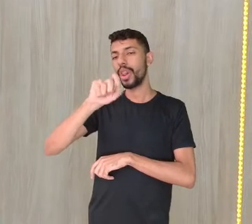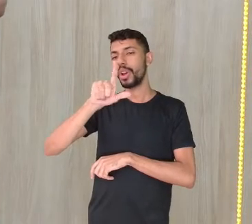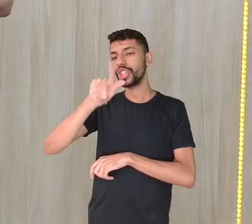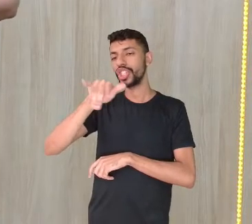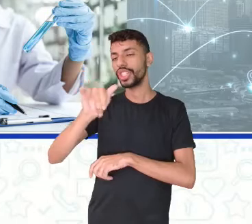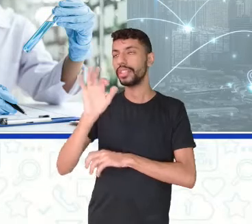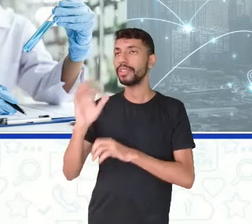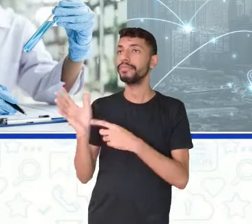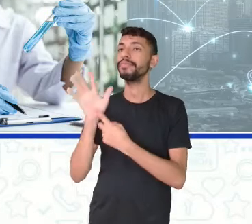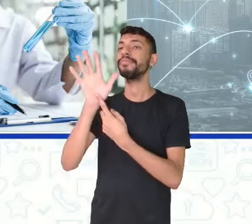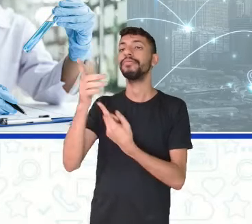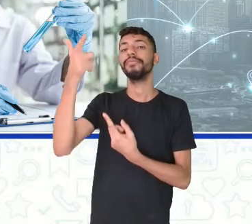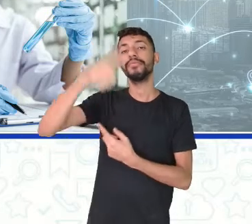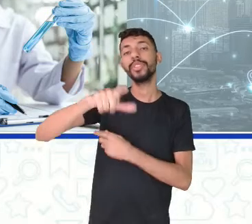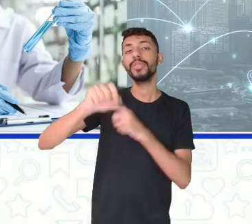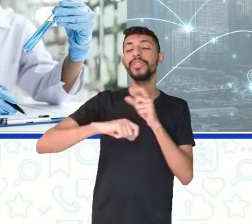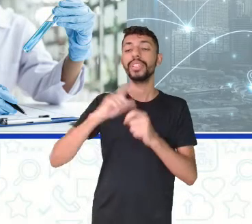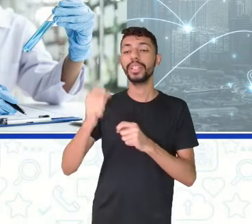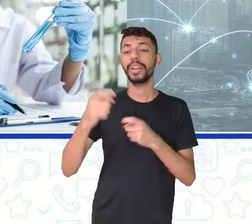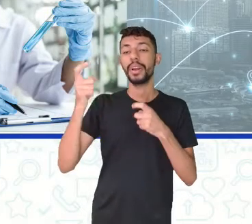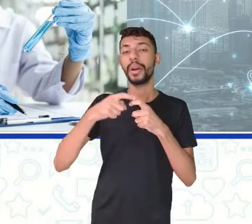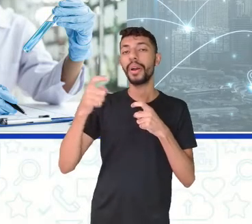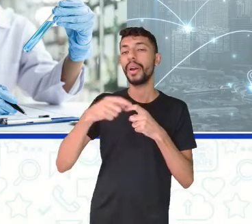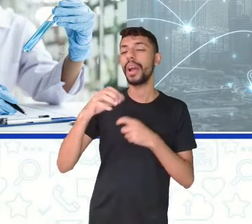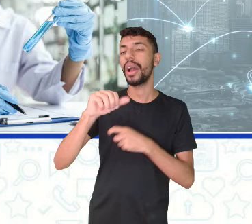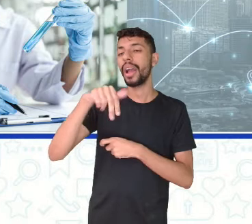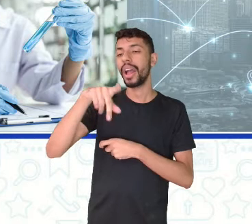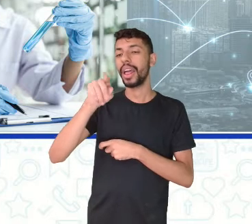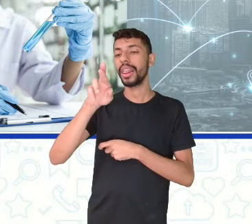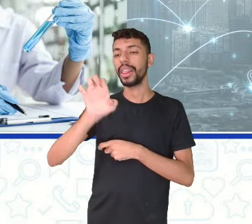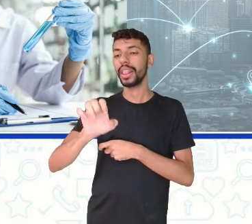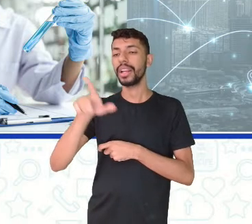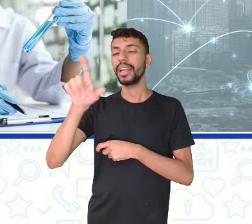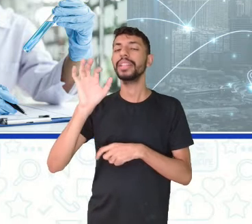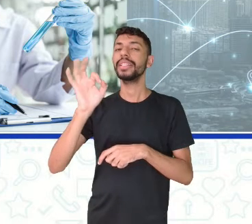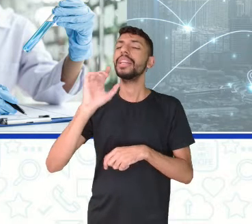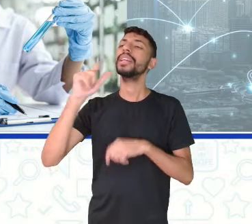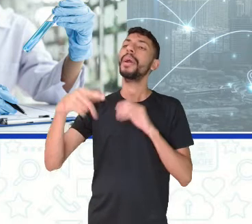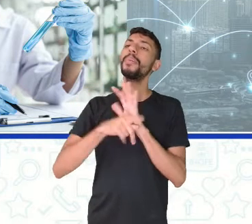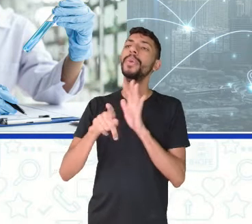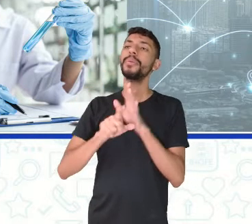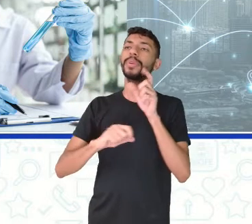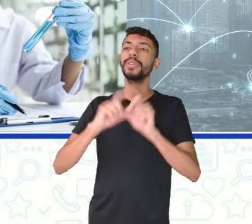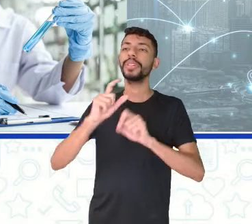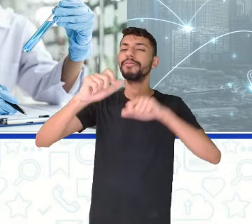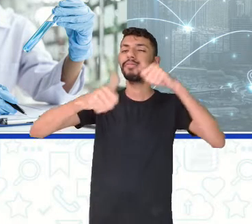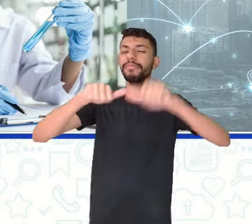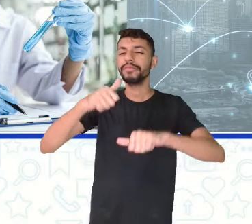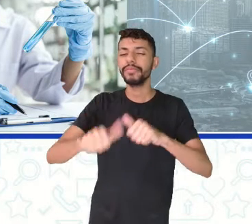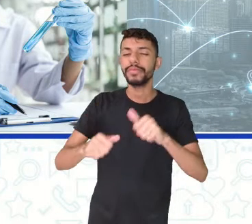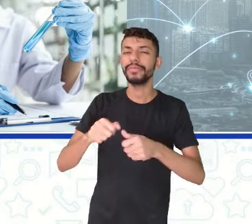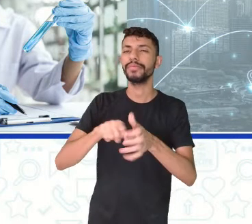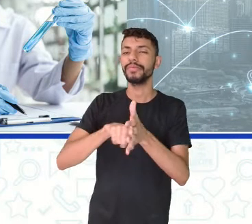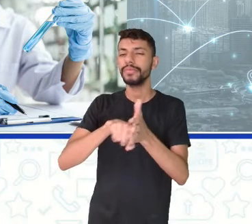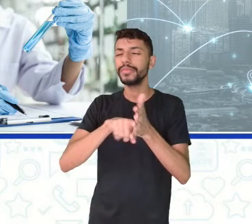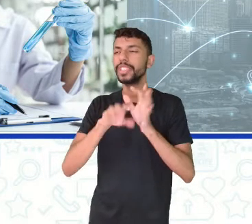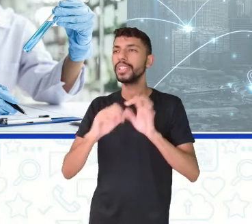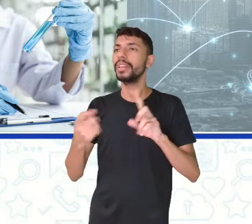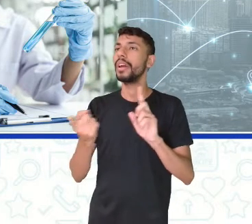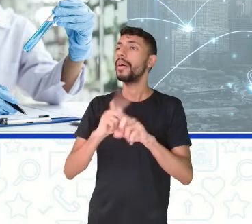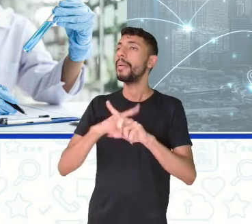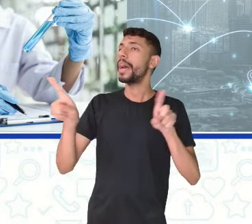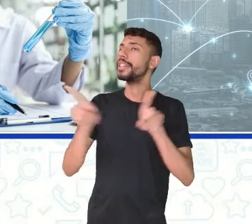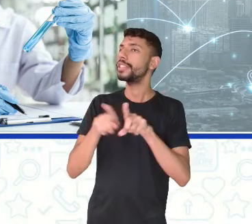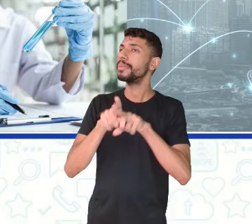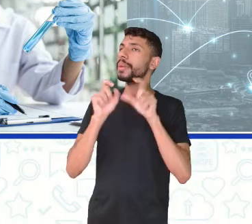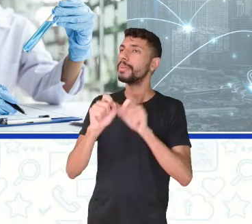vez o doutor André, né, com a questão aí de análise clínica, mas a gente pode ter a questão na botânica,